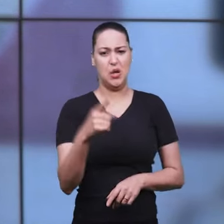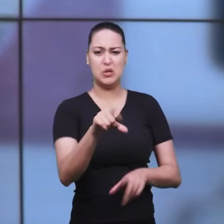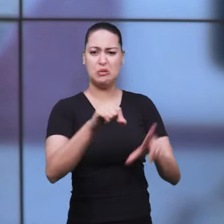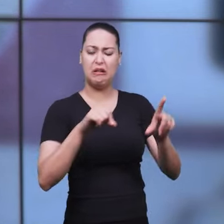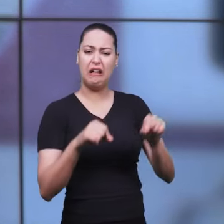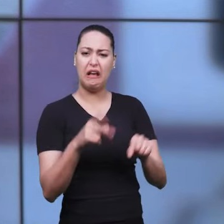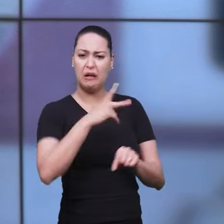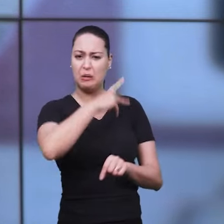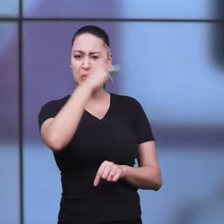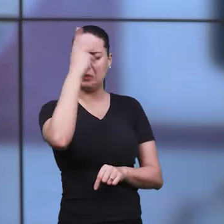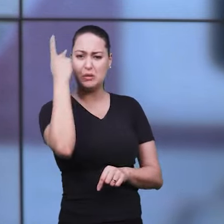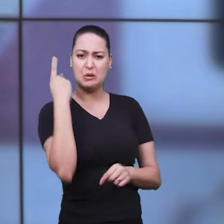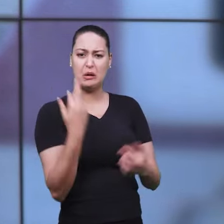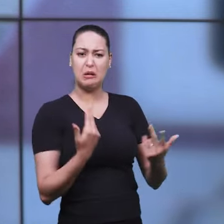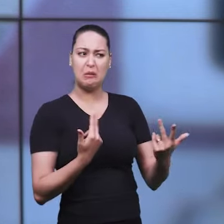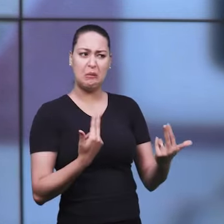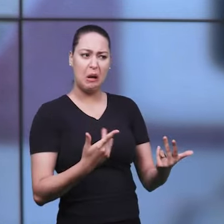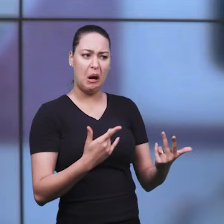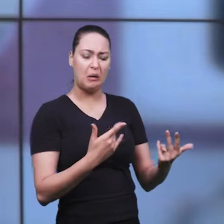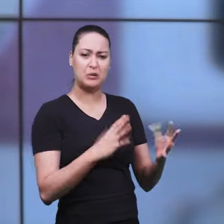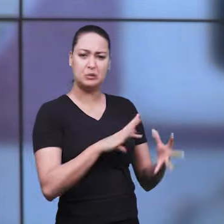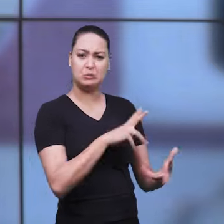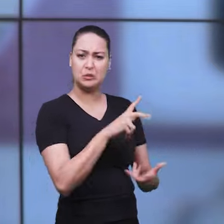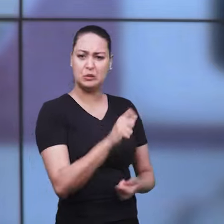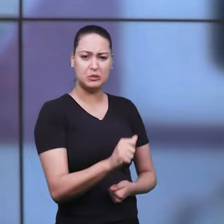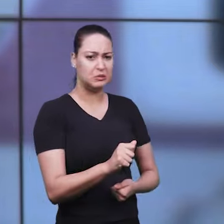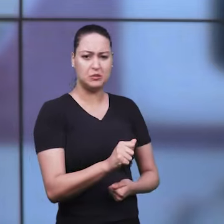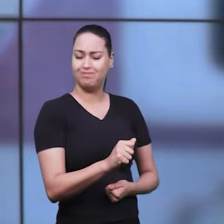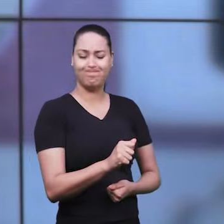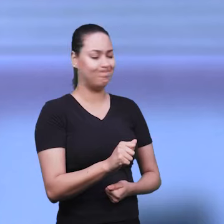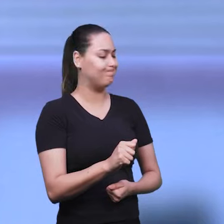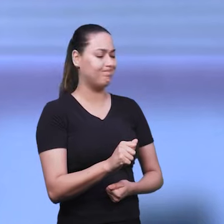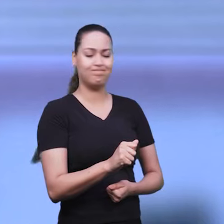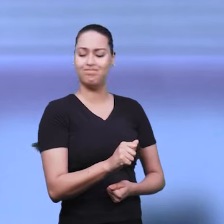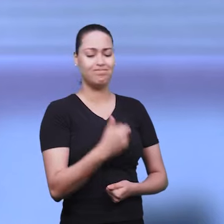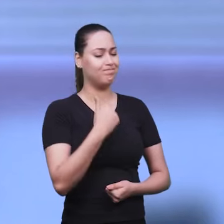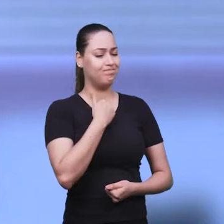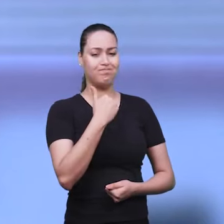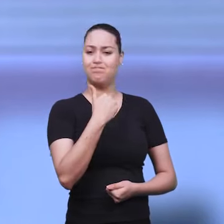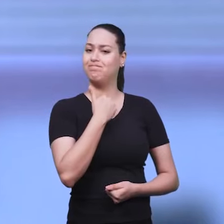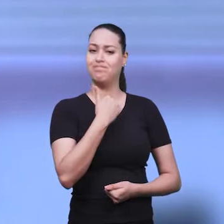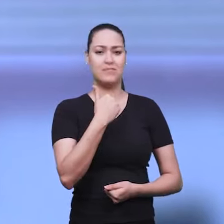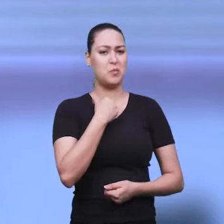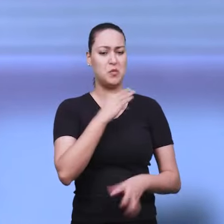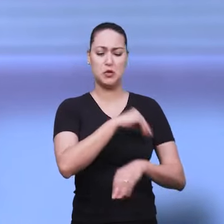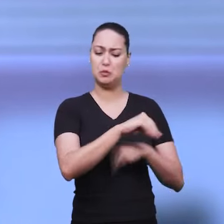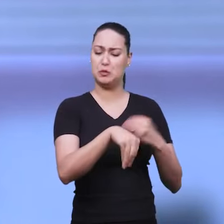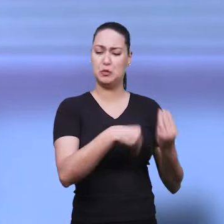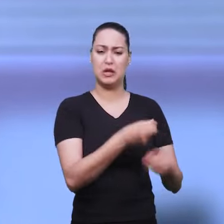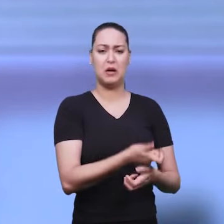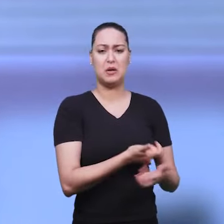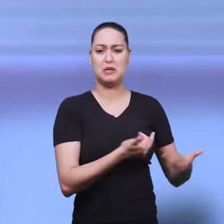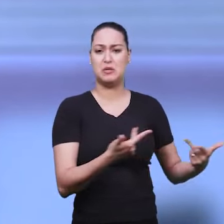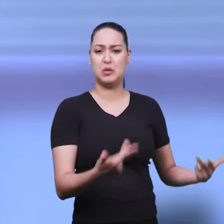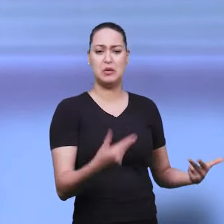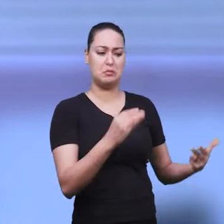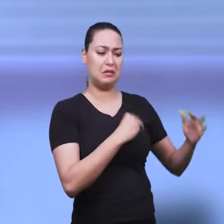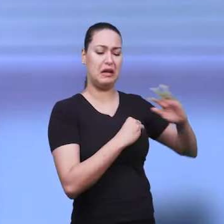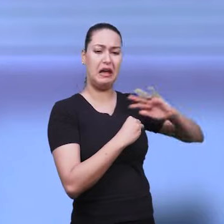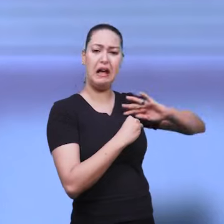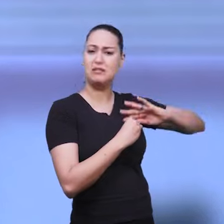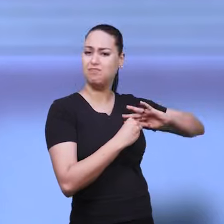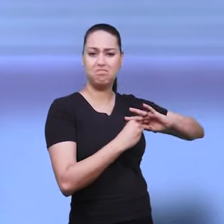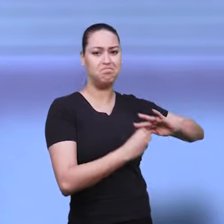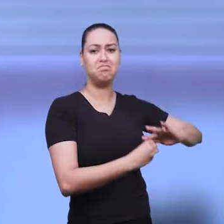a Bíblia como referência de verdade, de fé e de prática? Não. Nós não podemos